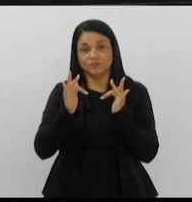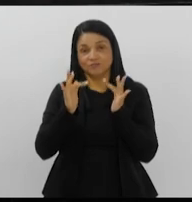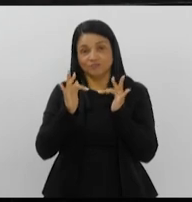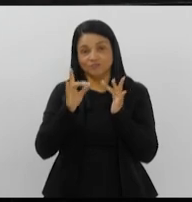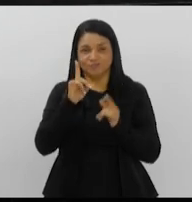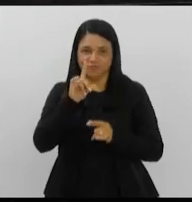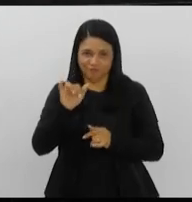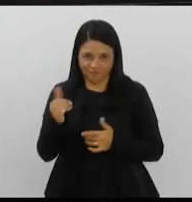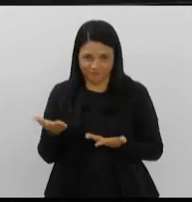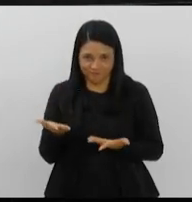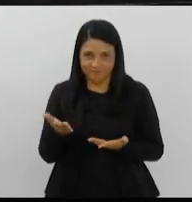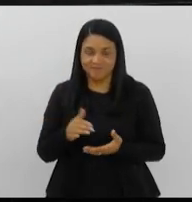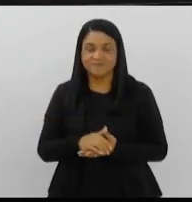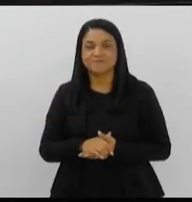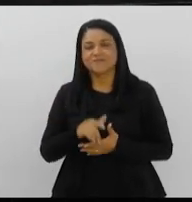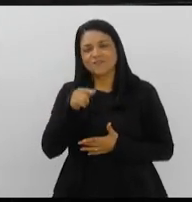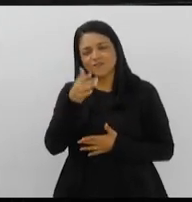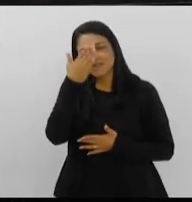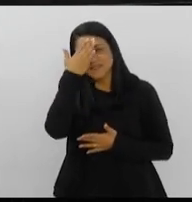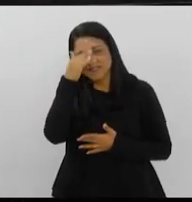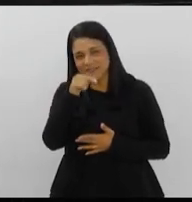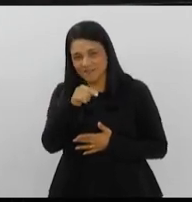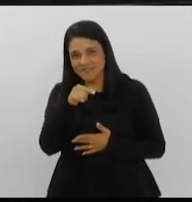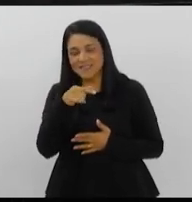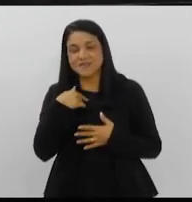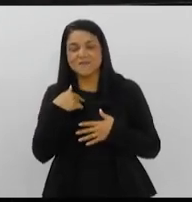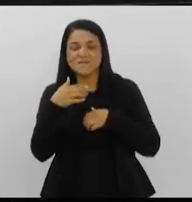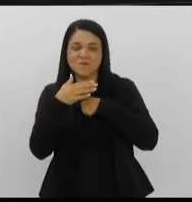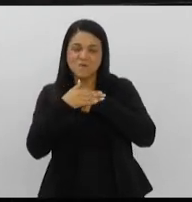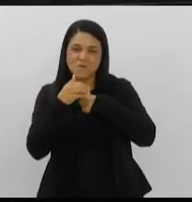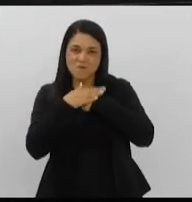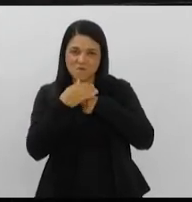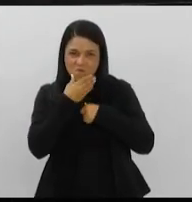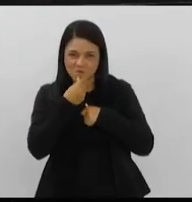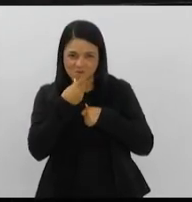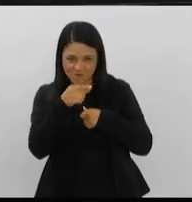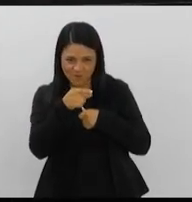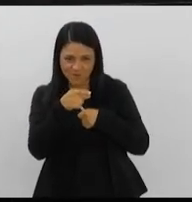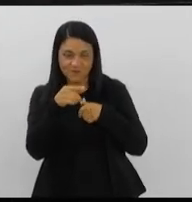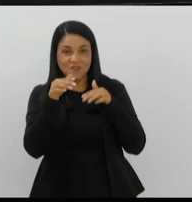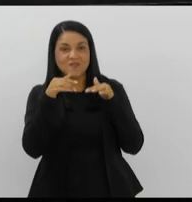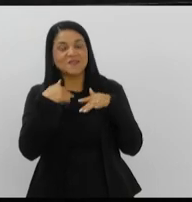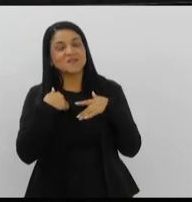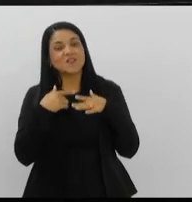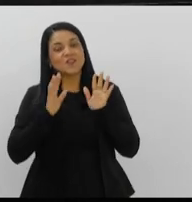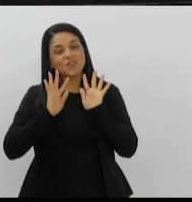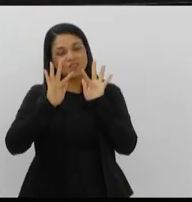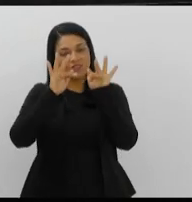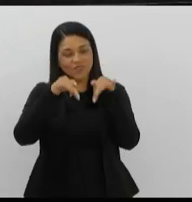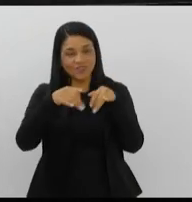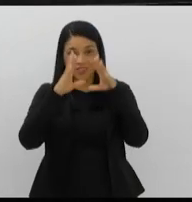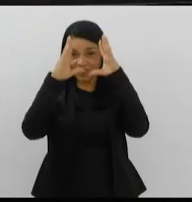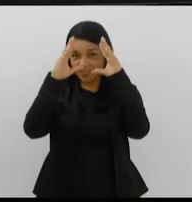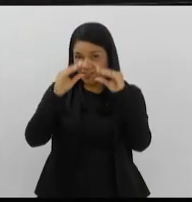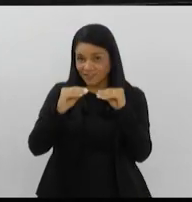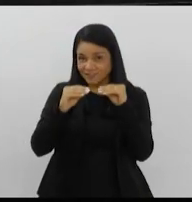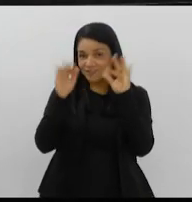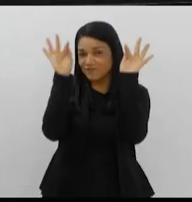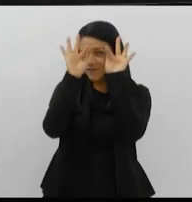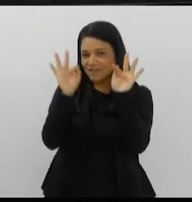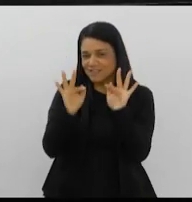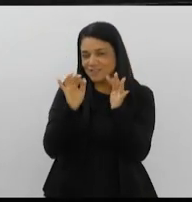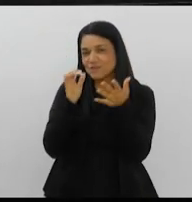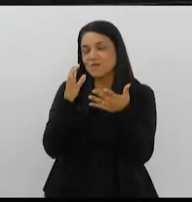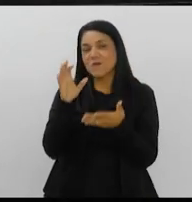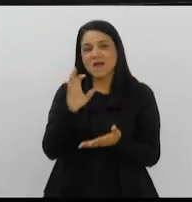carinhoso, a ter um final de noite feliz com a sua amada esposa. Então, eu estava